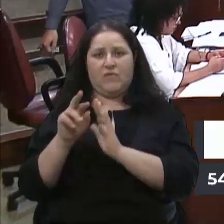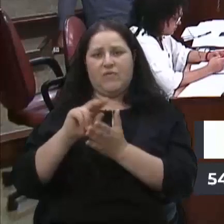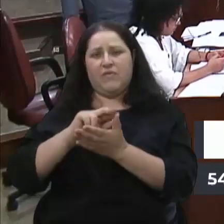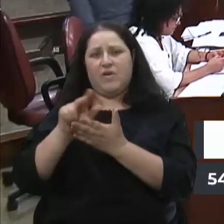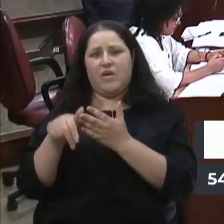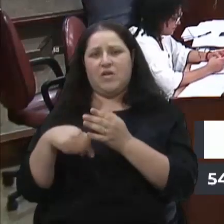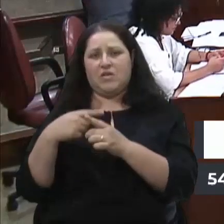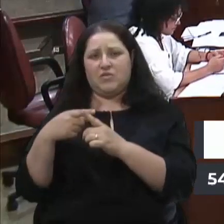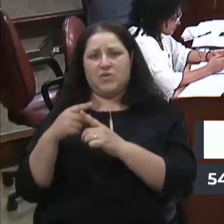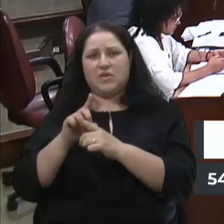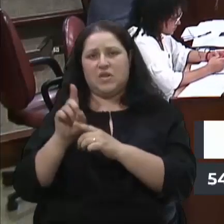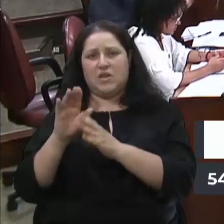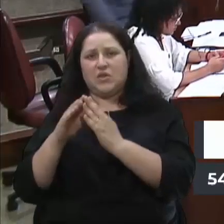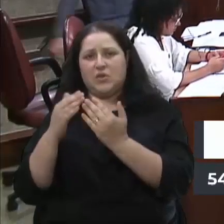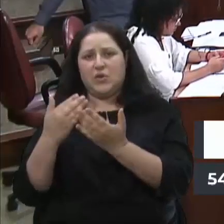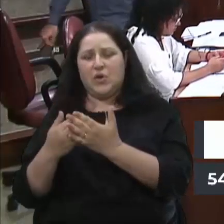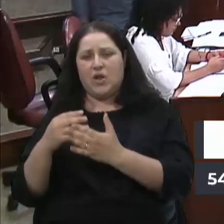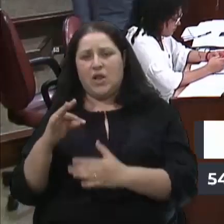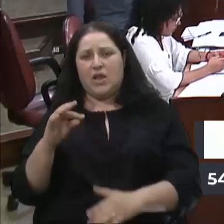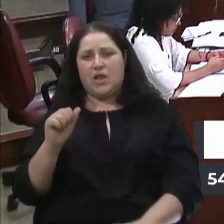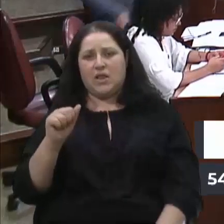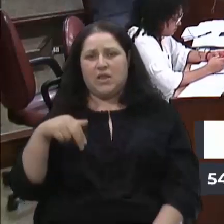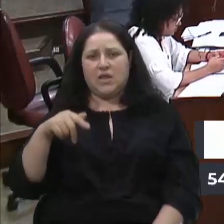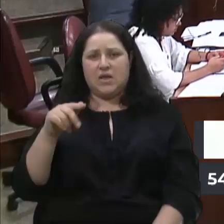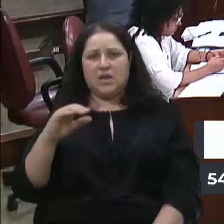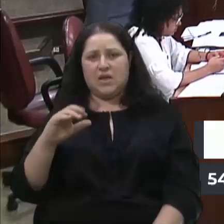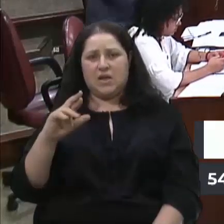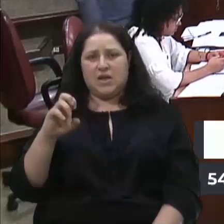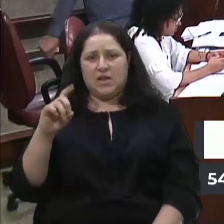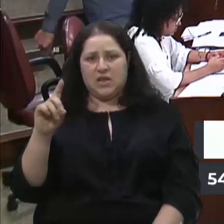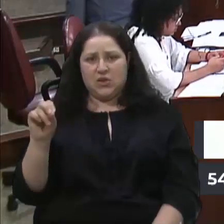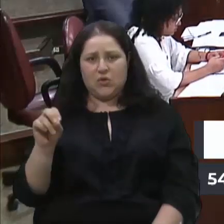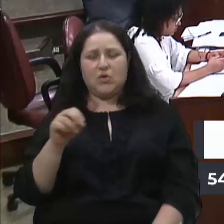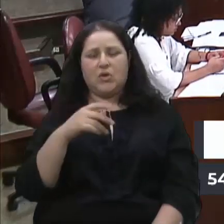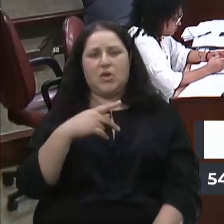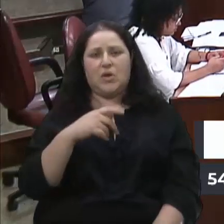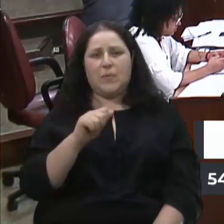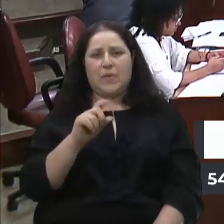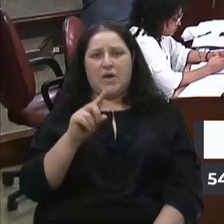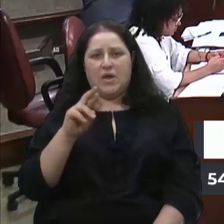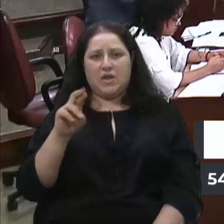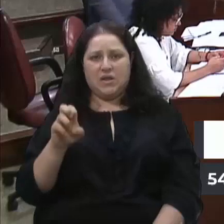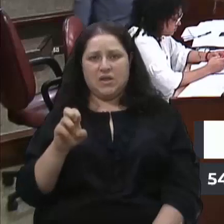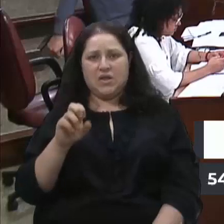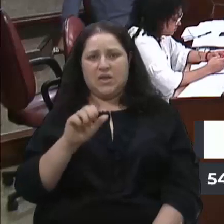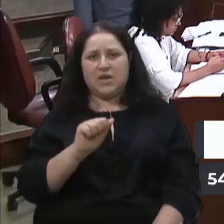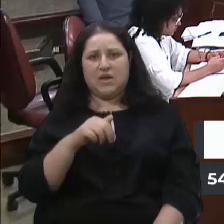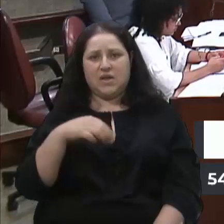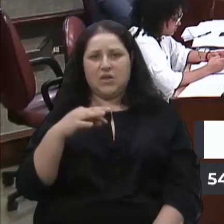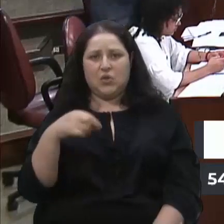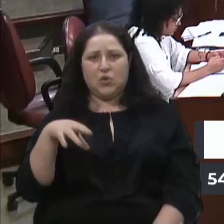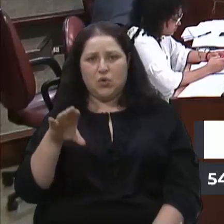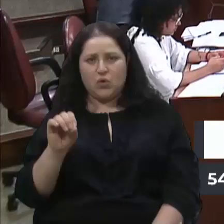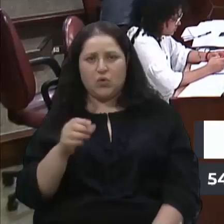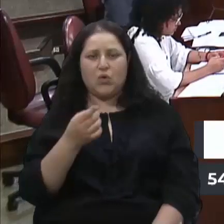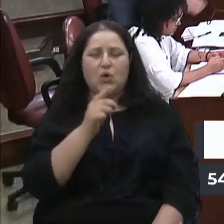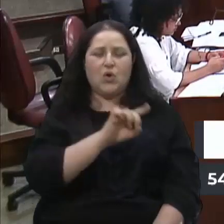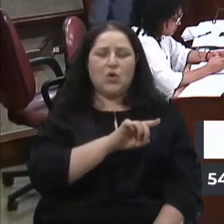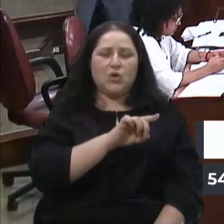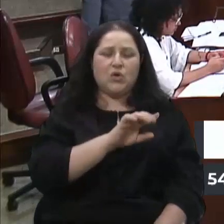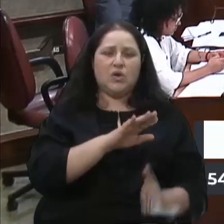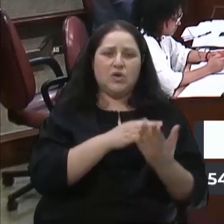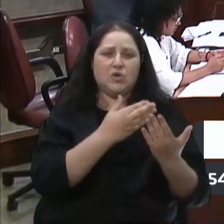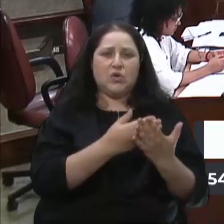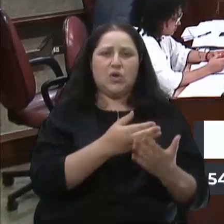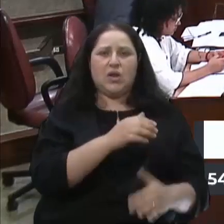Tancredo, lá no Padre Antônio Vieira, lá no Angelina, nós tínhamos a patrulha escolar, com os colegas da